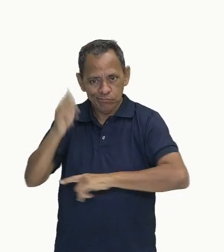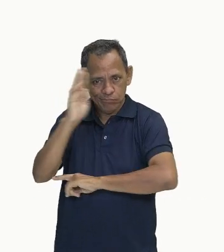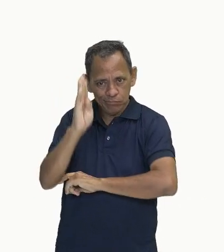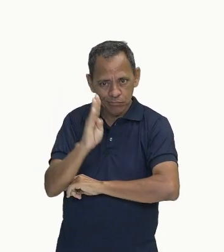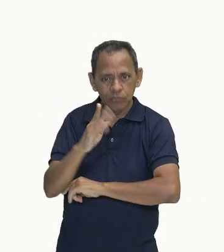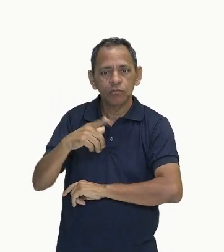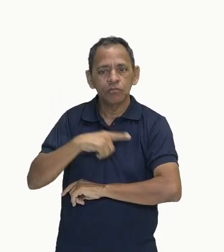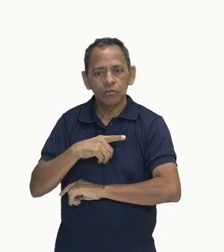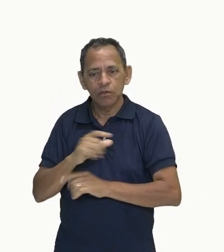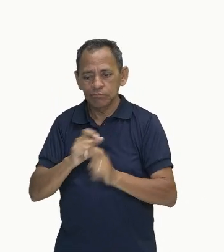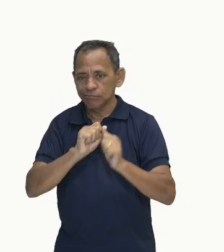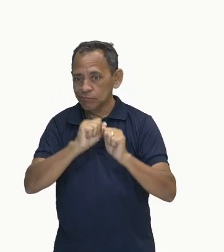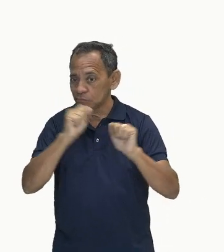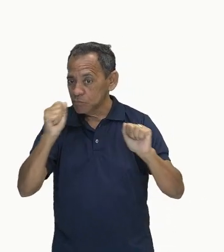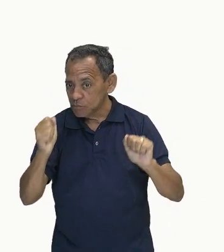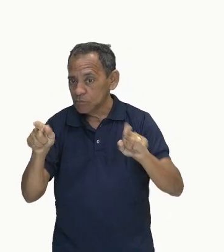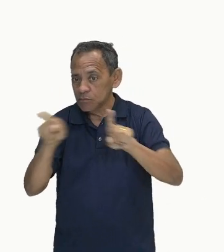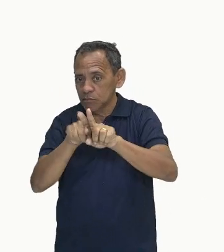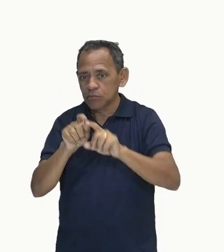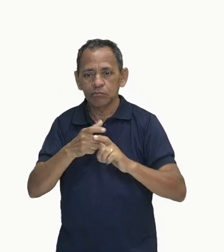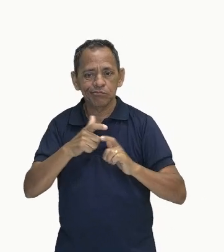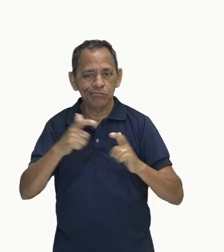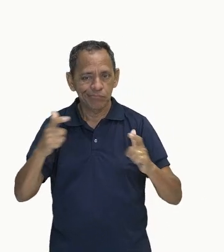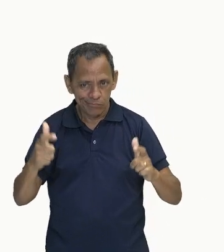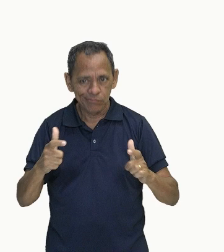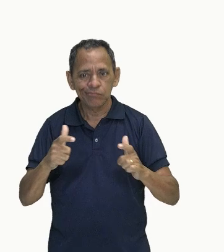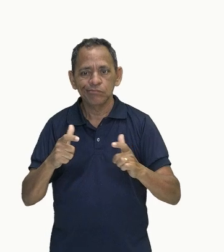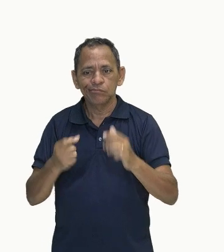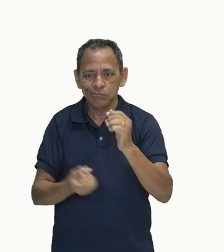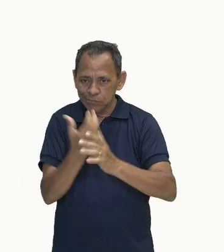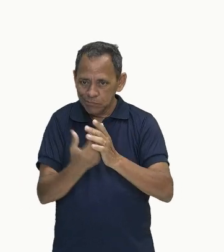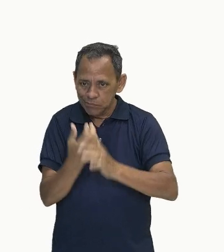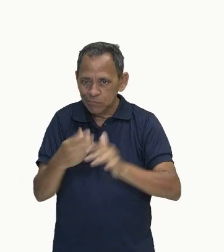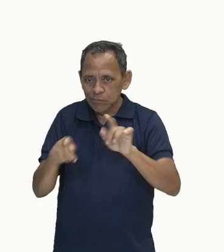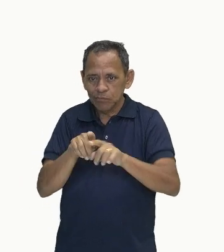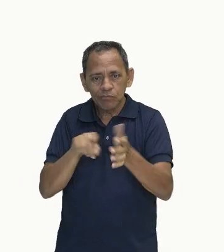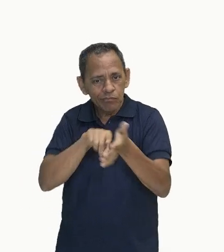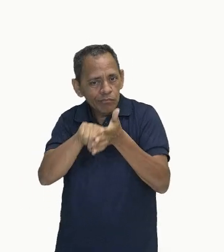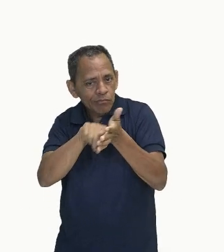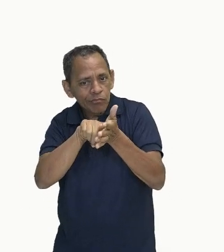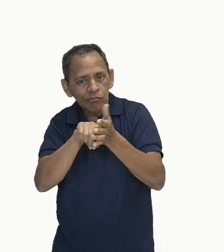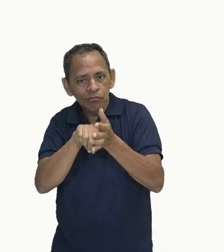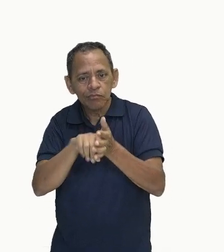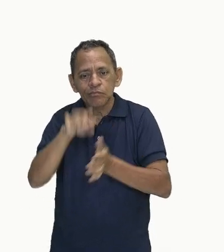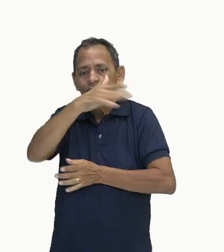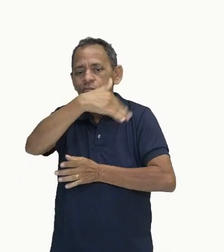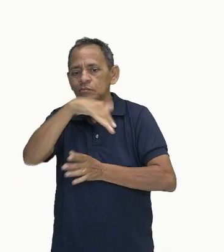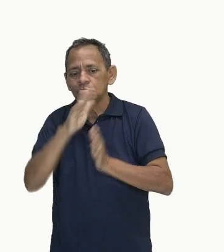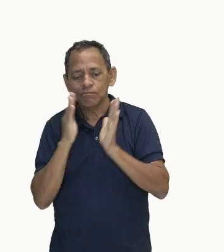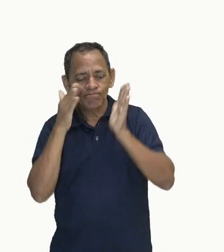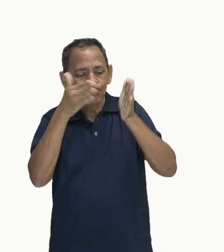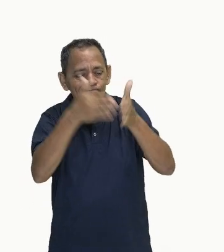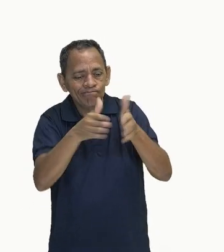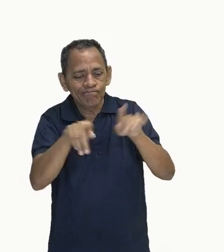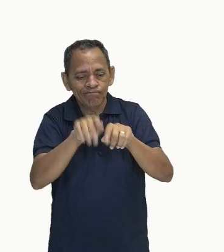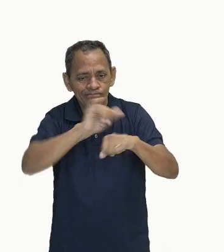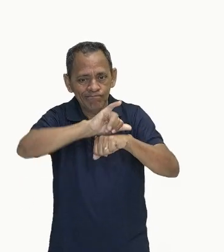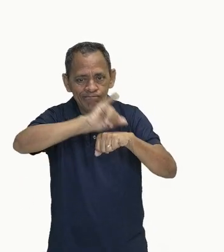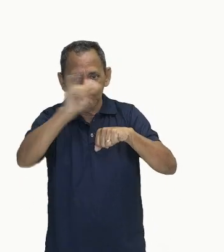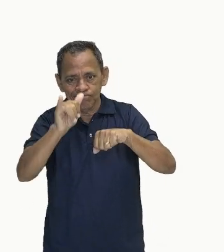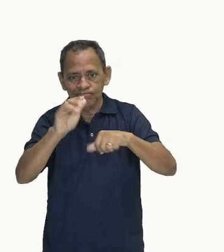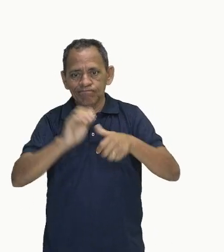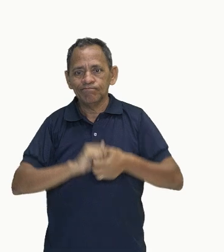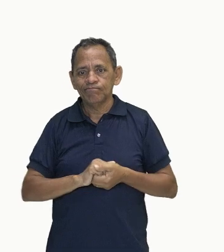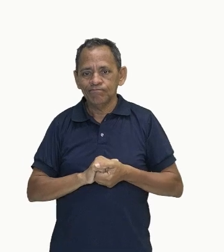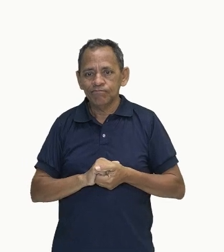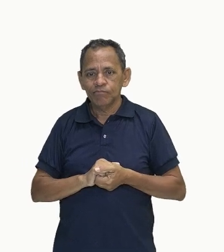acabou aumentando aqui essa produtividade e, por isso, nós verificamos ali esse mercado voltado para a exportação. E